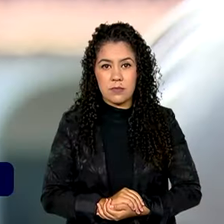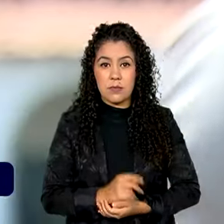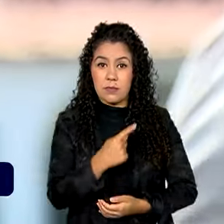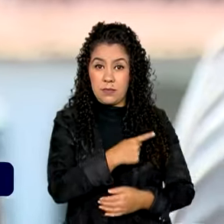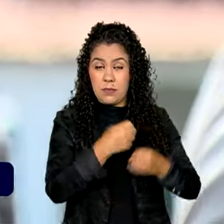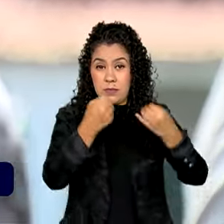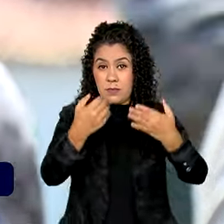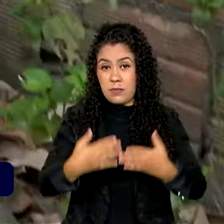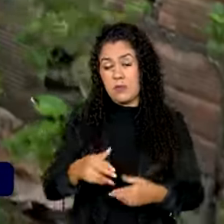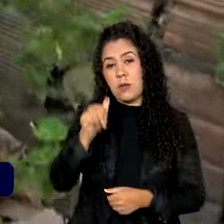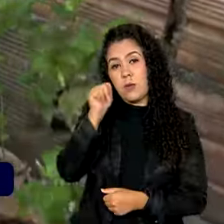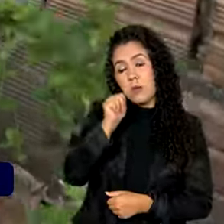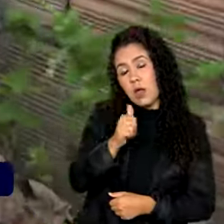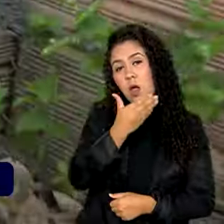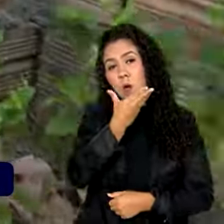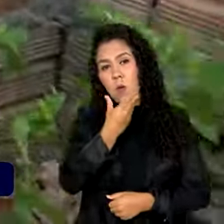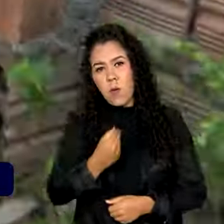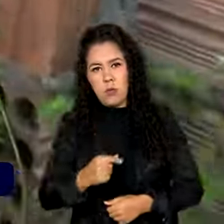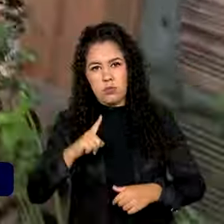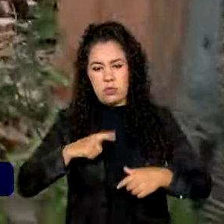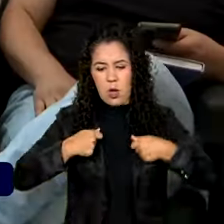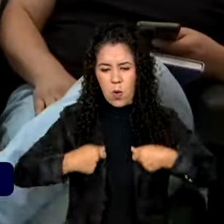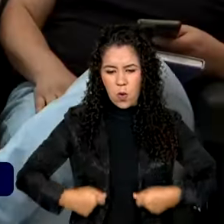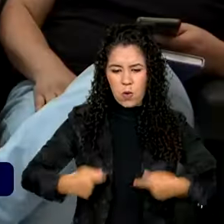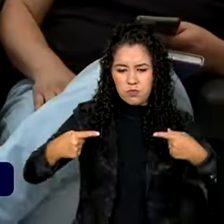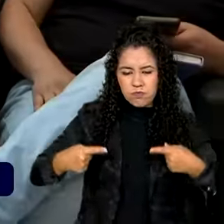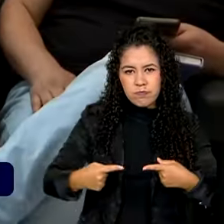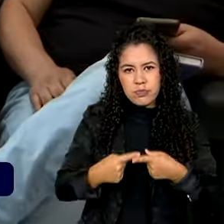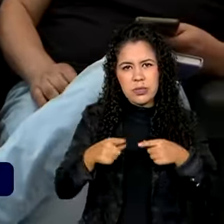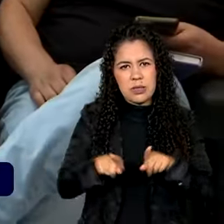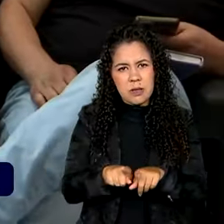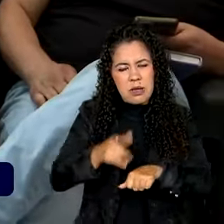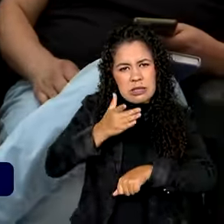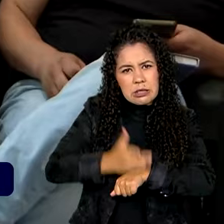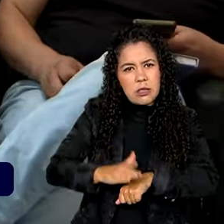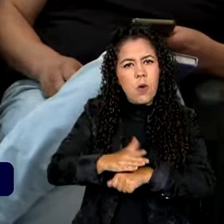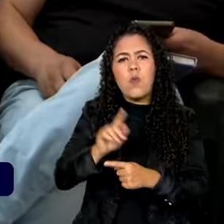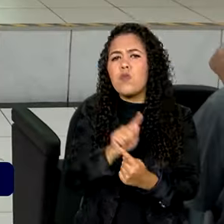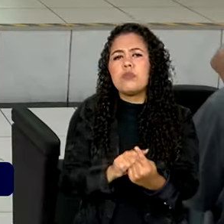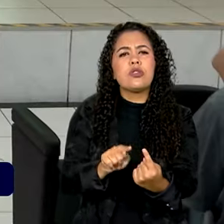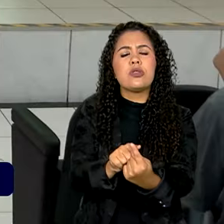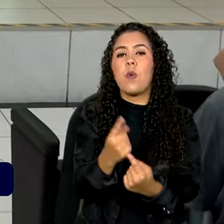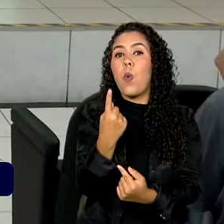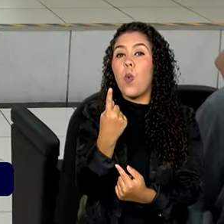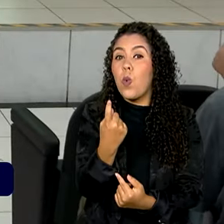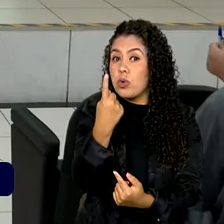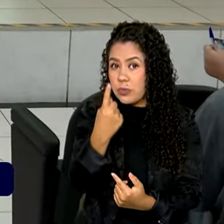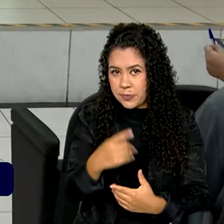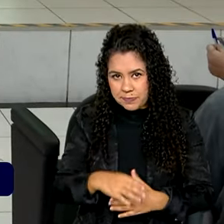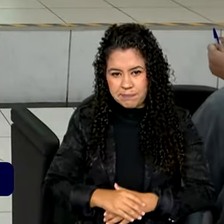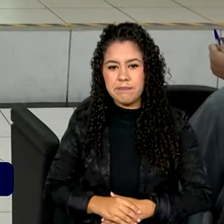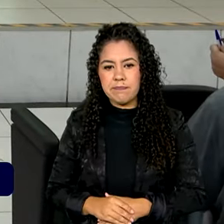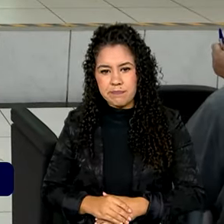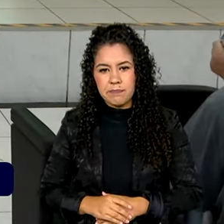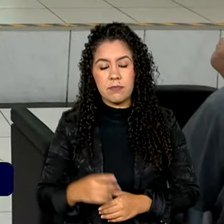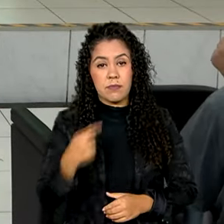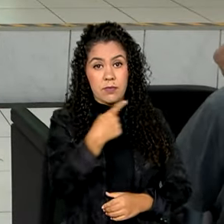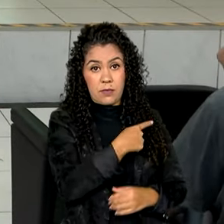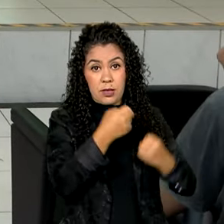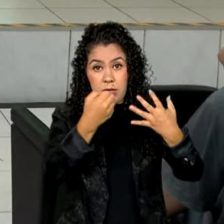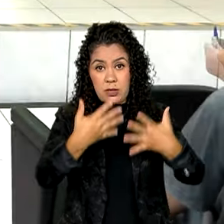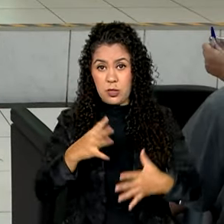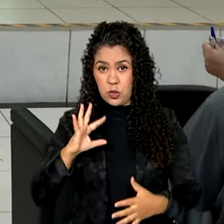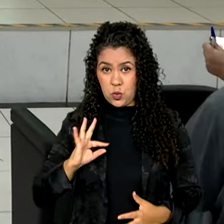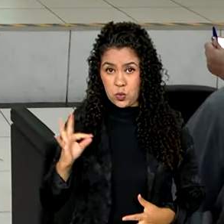homens e mulheres equipados e bem treinados, com um só objetivo. Positivismo em prol